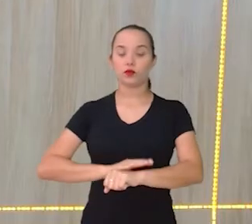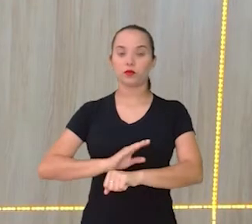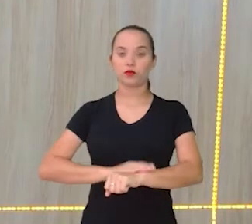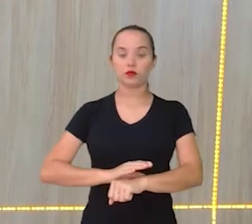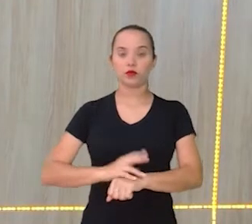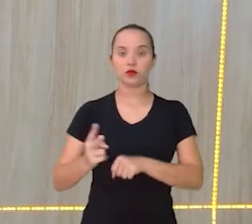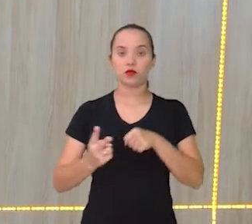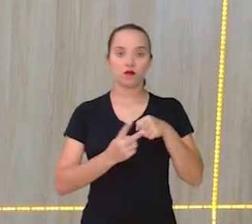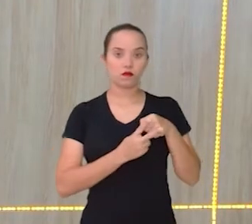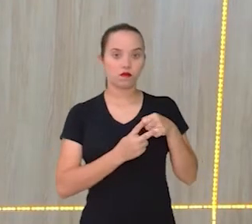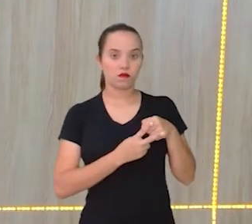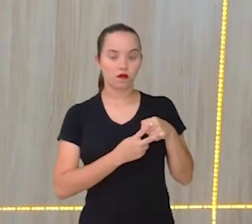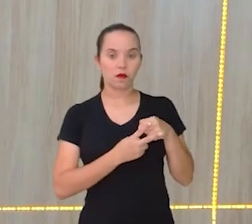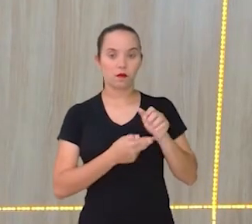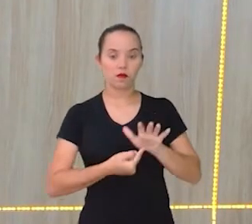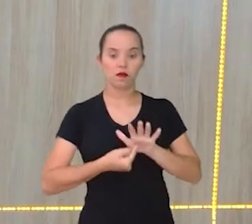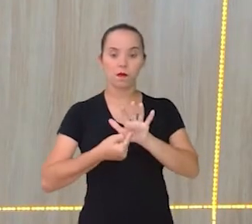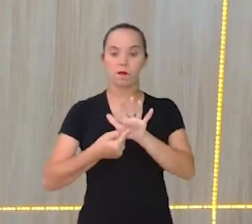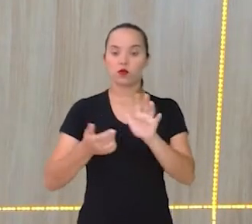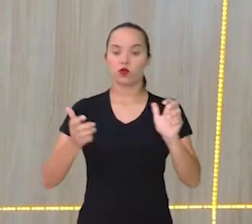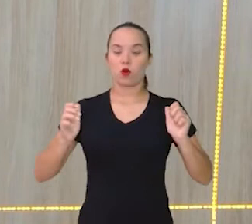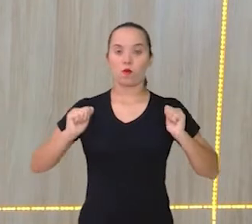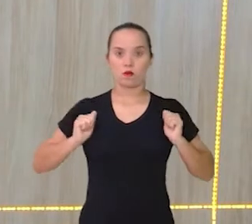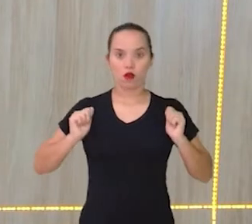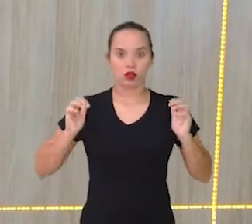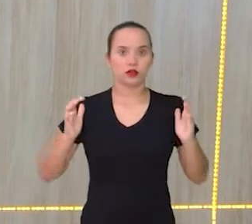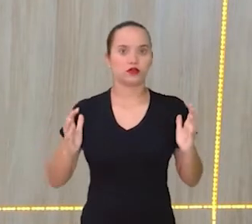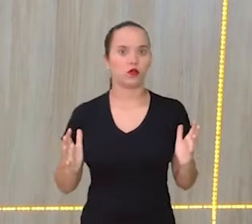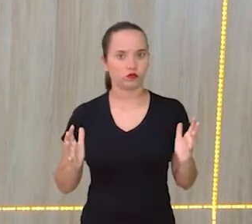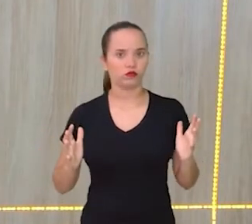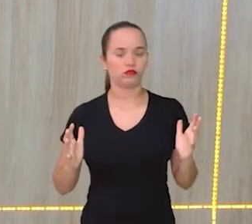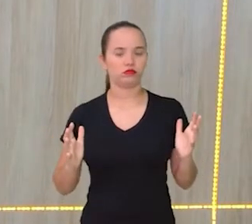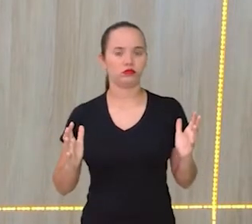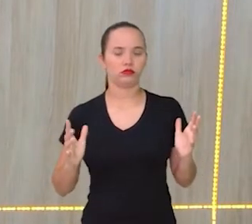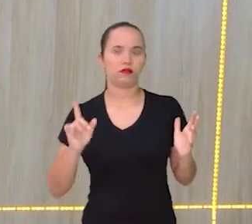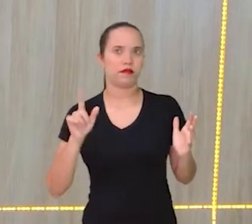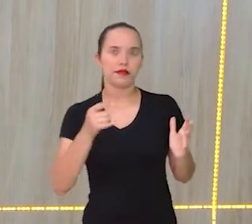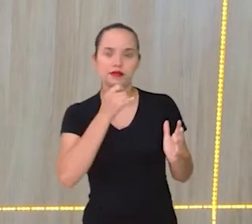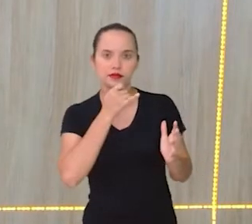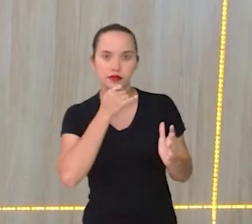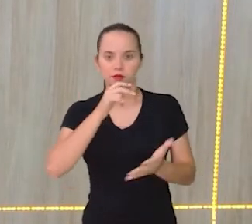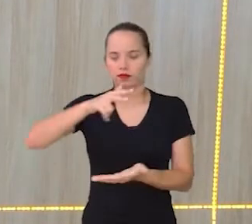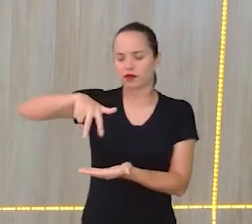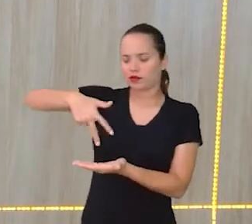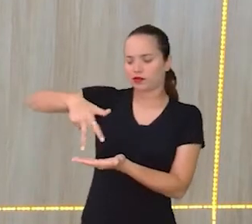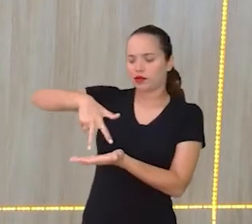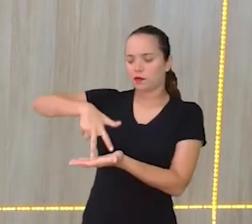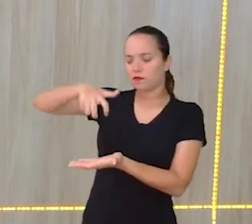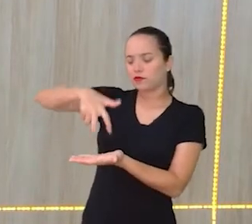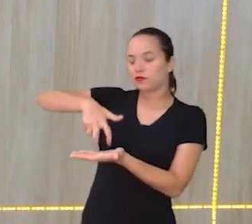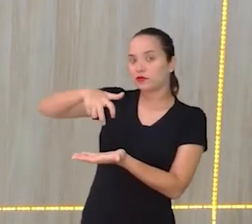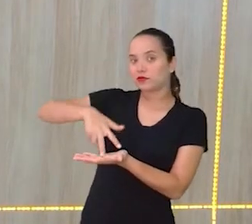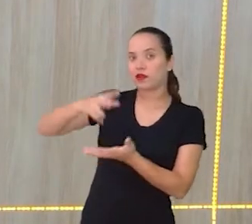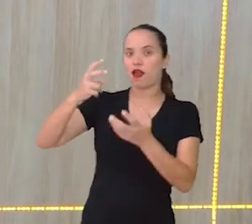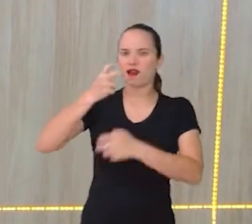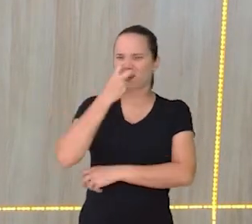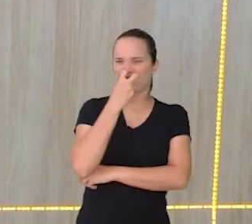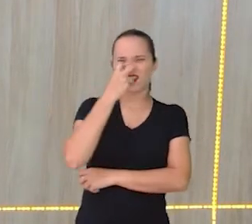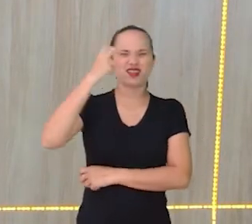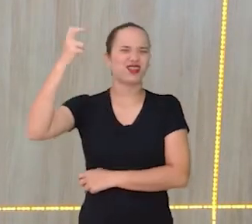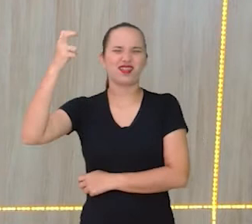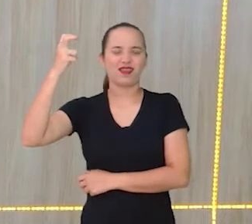verbo indica uma ação, fazer alguma coisa, então dançar, pular, gritar,